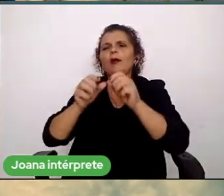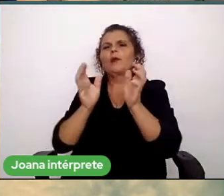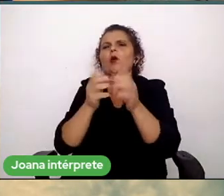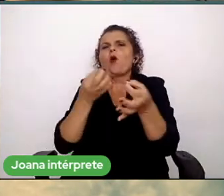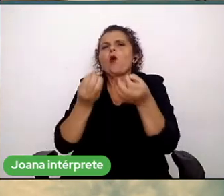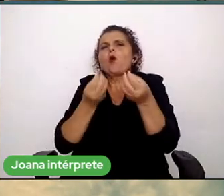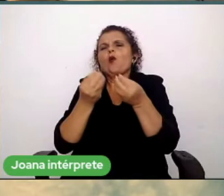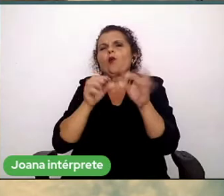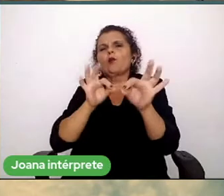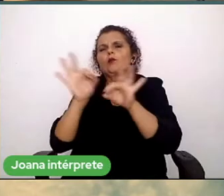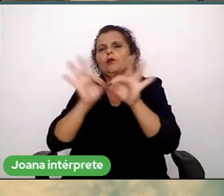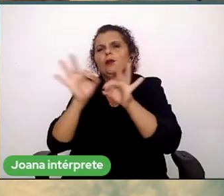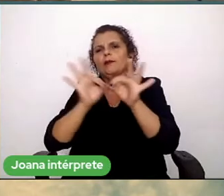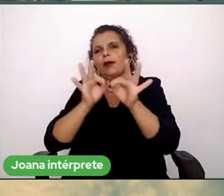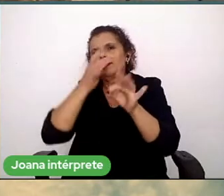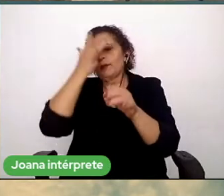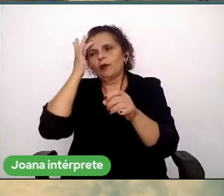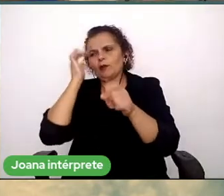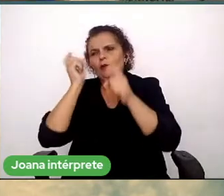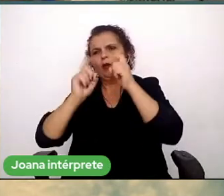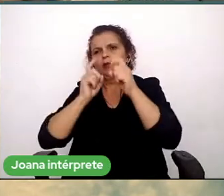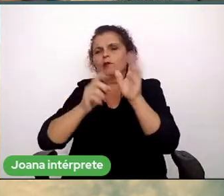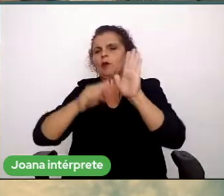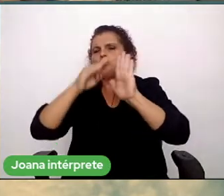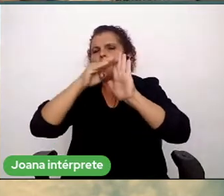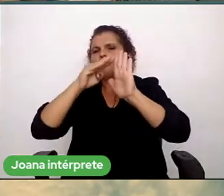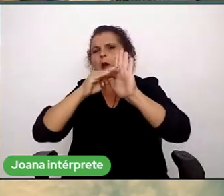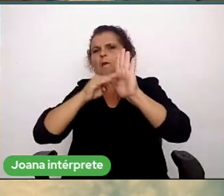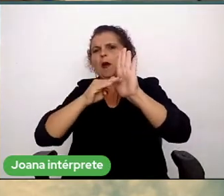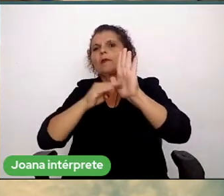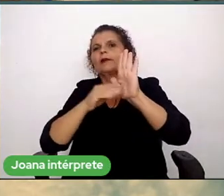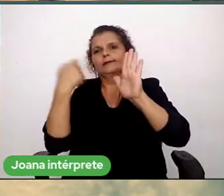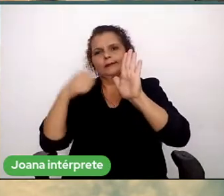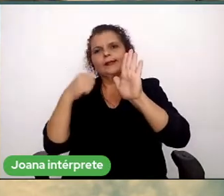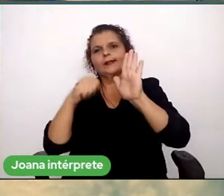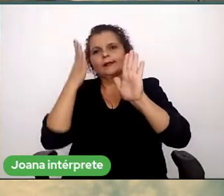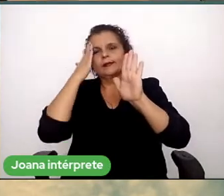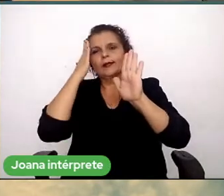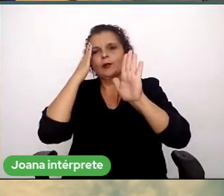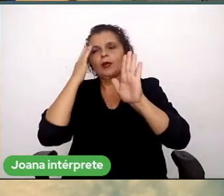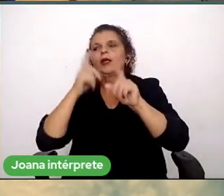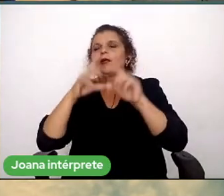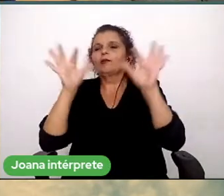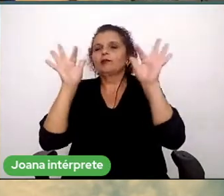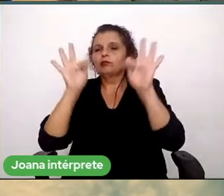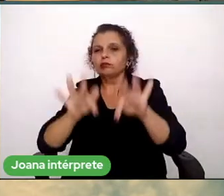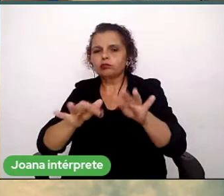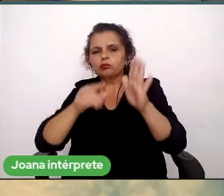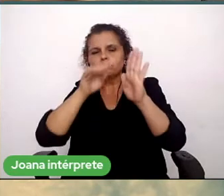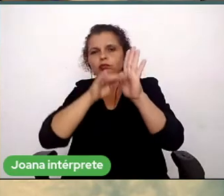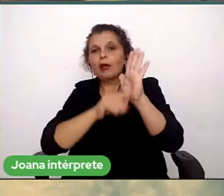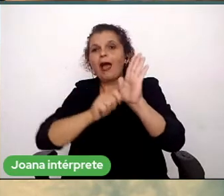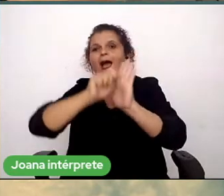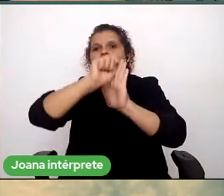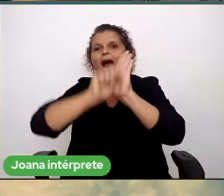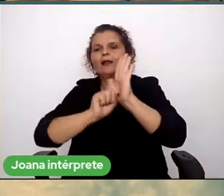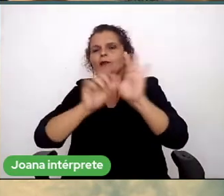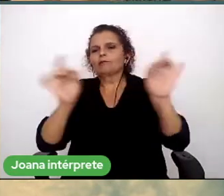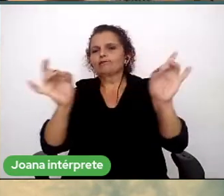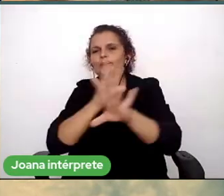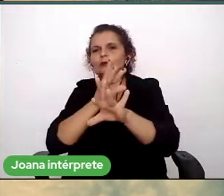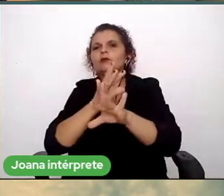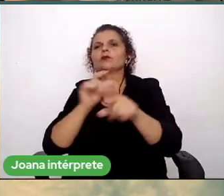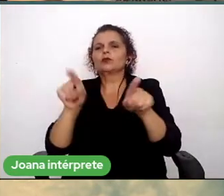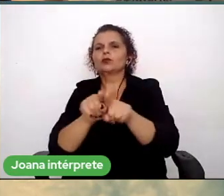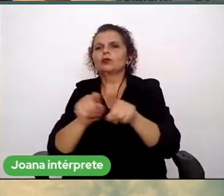preparo para essa reunião Eu preciso chegar numa reunião com uma pauta saber o que vai ser conversado na reunião e sair dessa reunião com uma ata na qual se espera